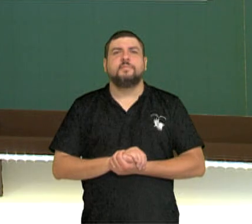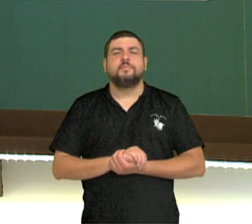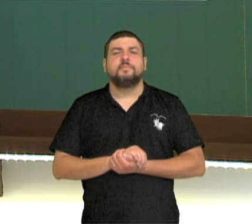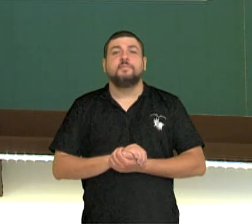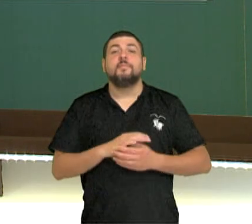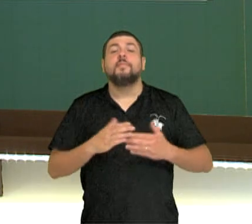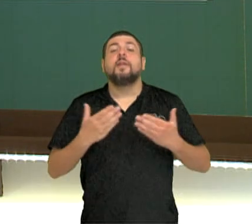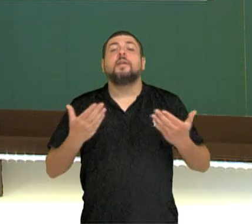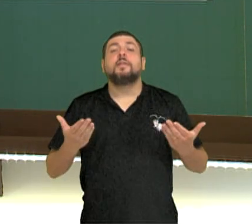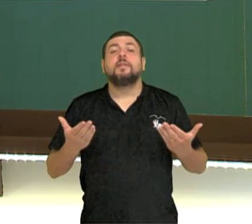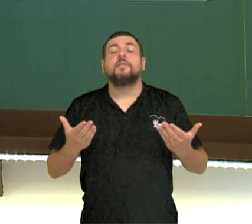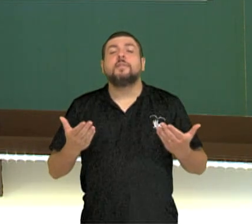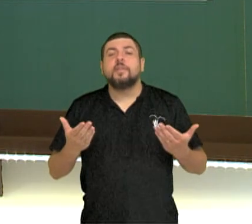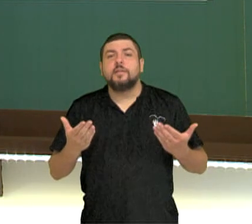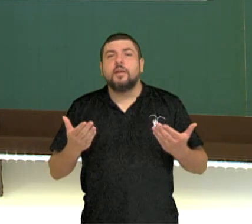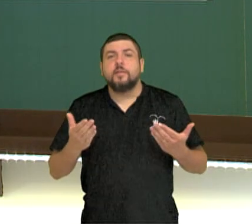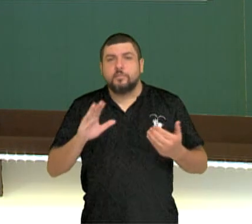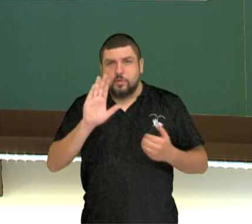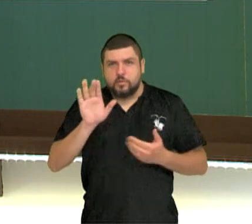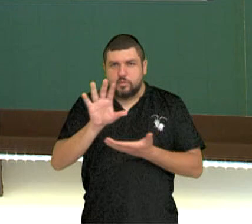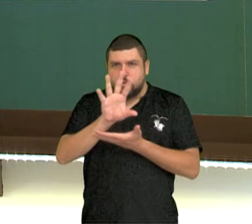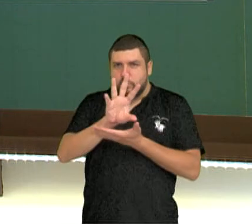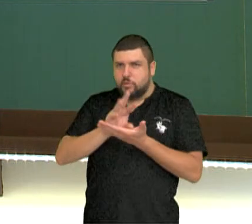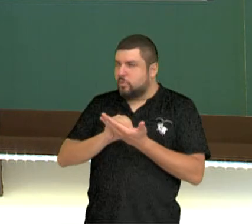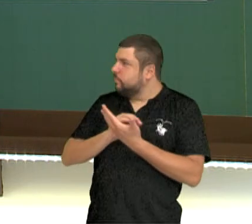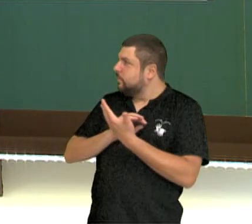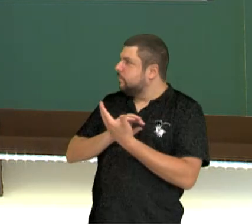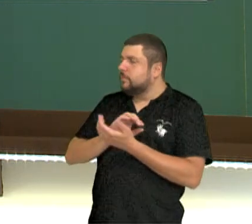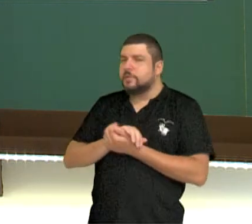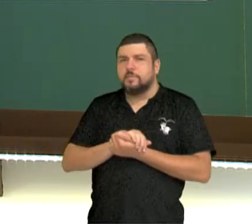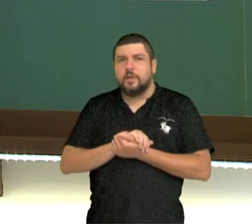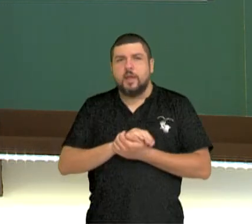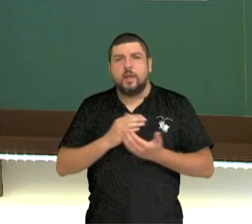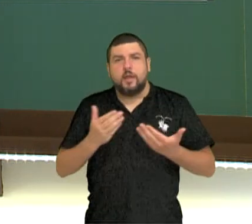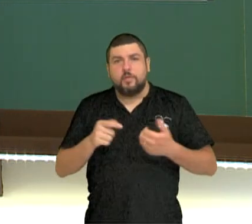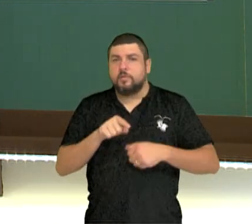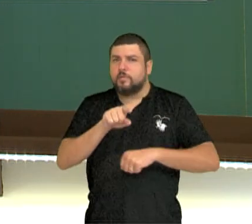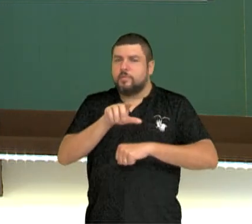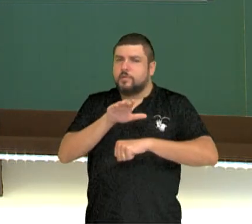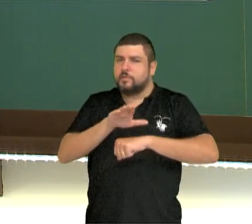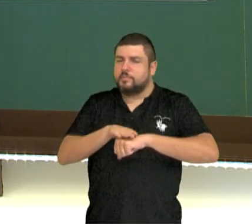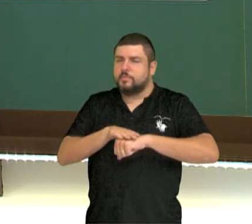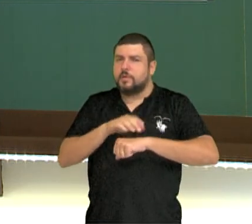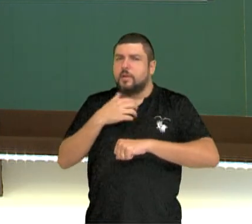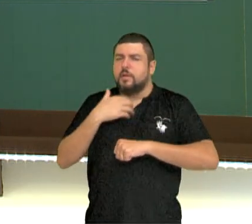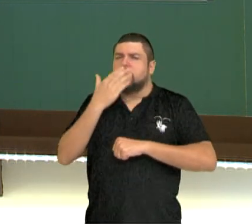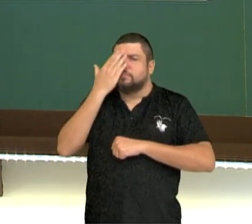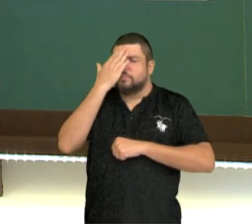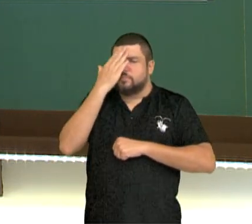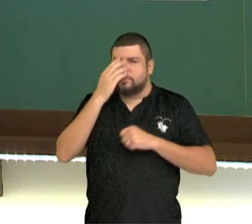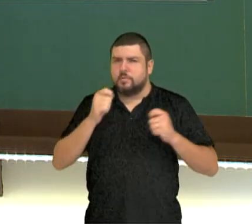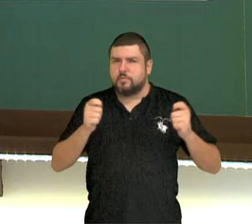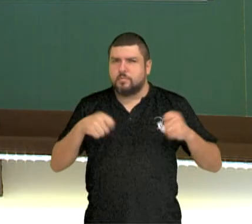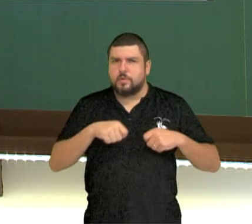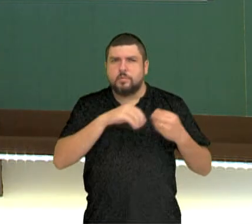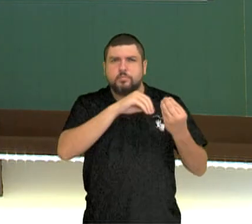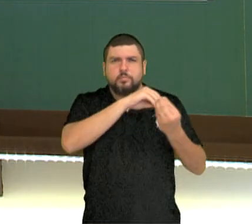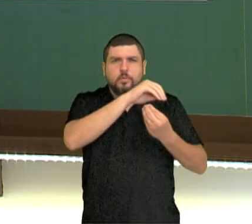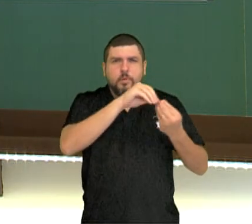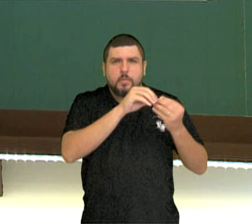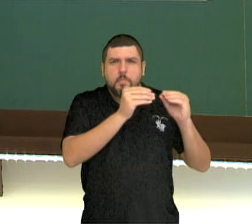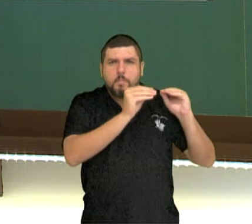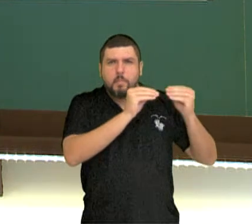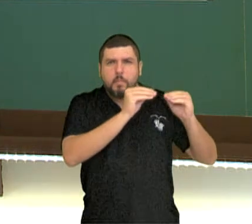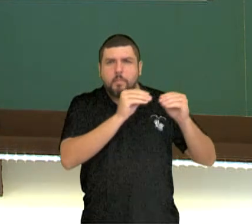E aí, turma, anotou este exercício? Então agora é com você. Eu tenho certeza que você vai surpreender os